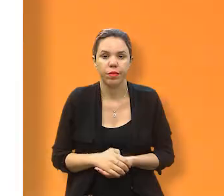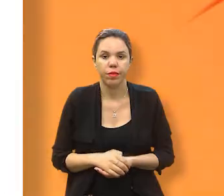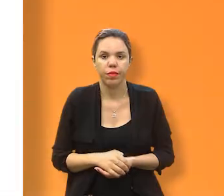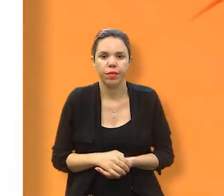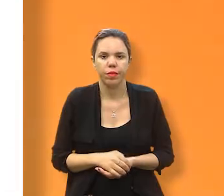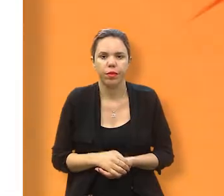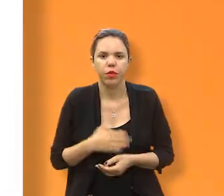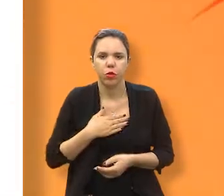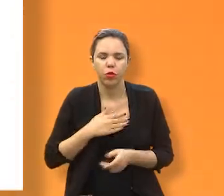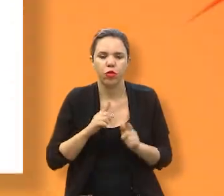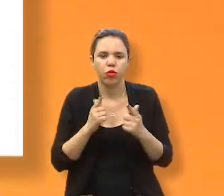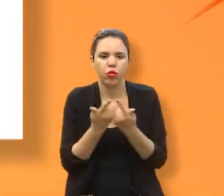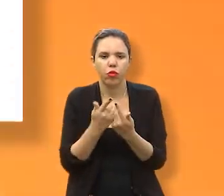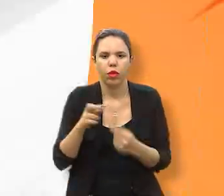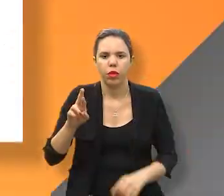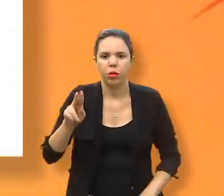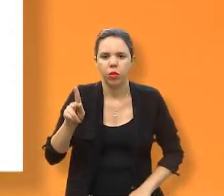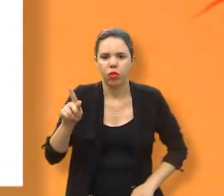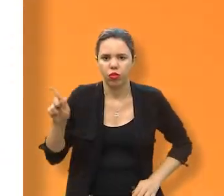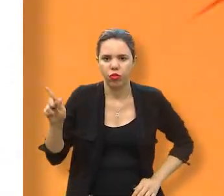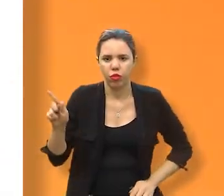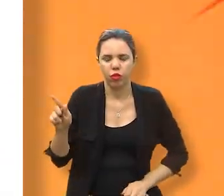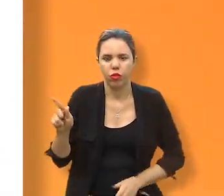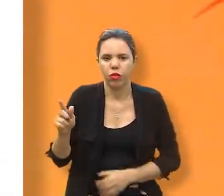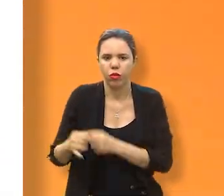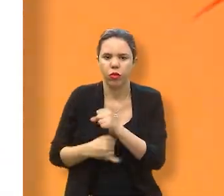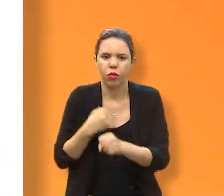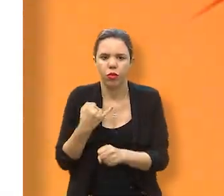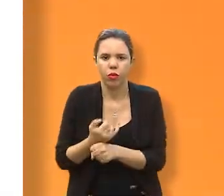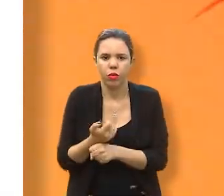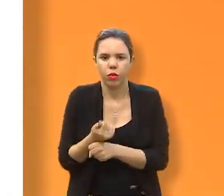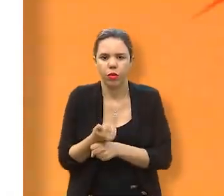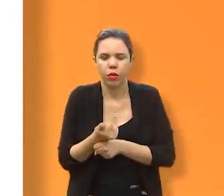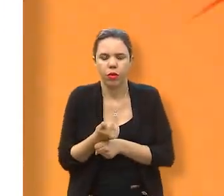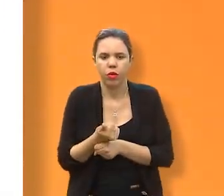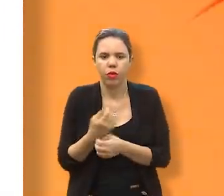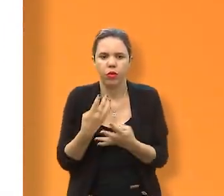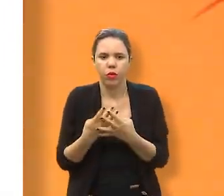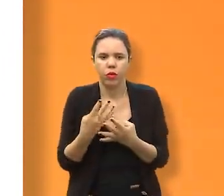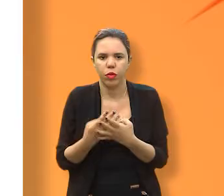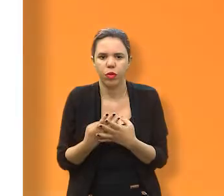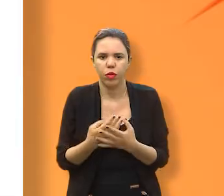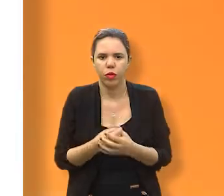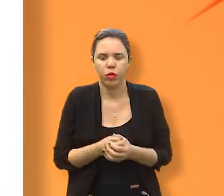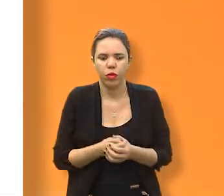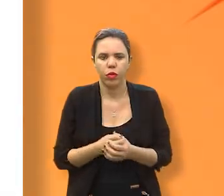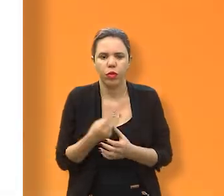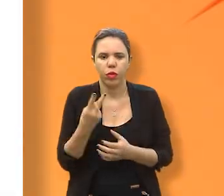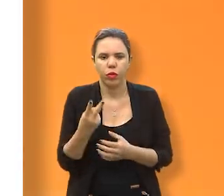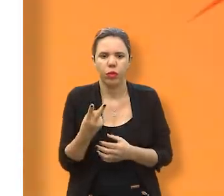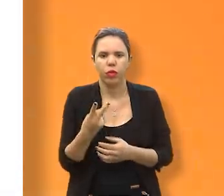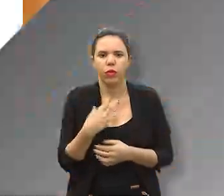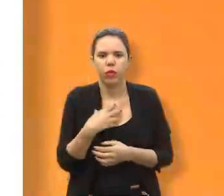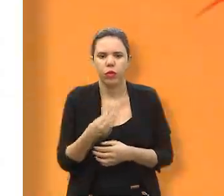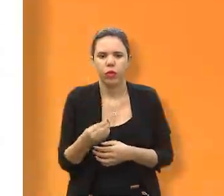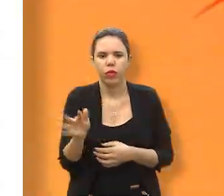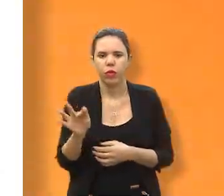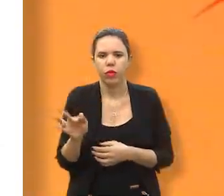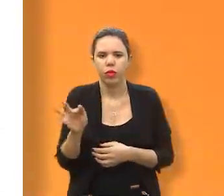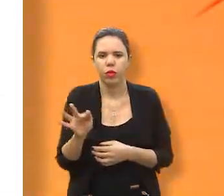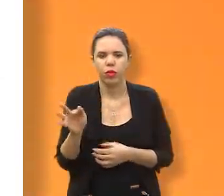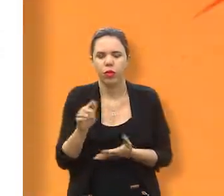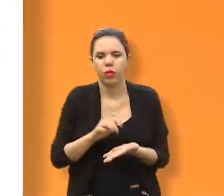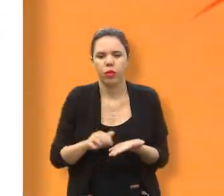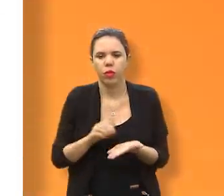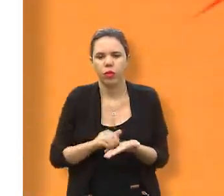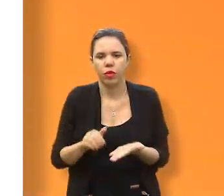O meu grupo de RPG, a gente joga online muito pouco. Eu confesso que com 2 filhos, faculdade, escritório